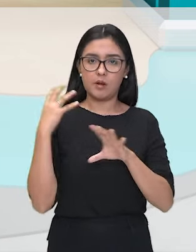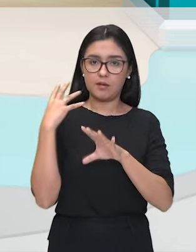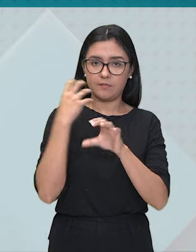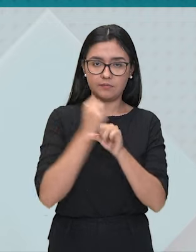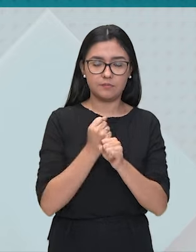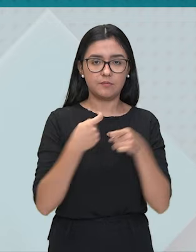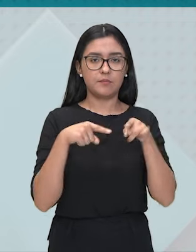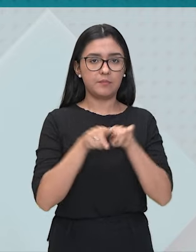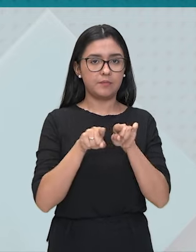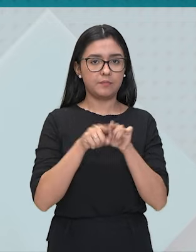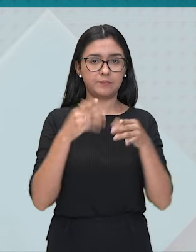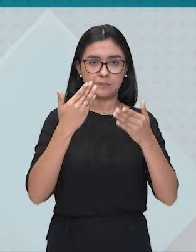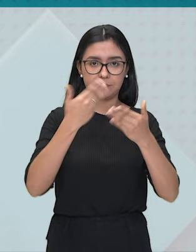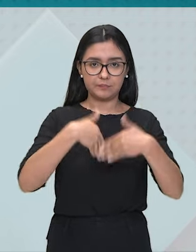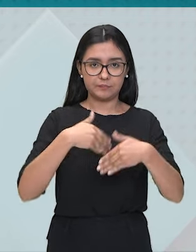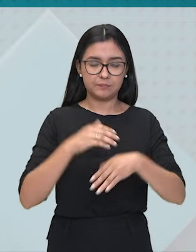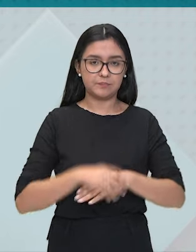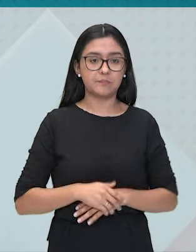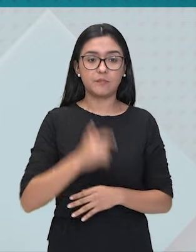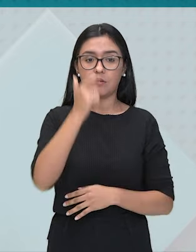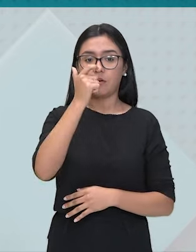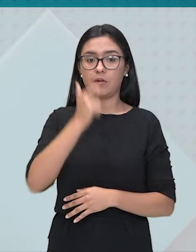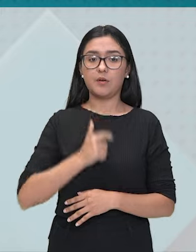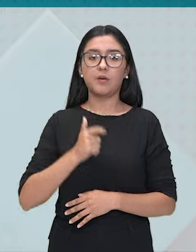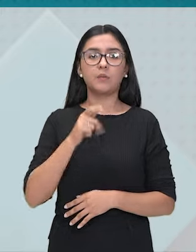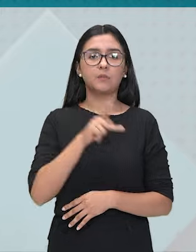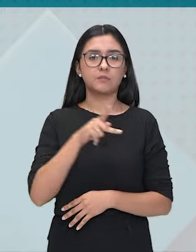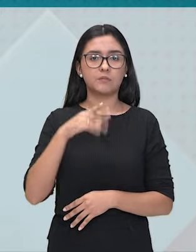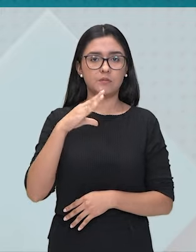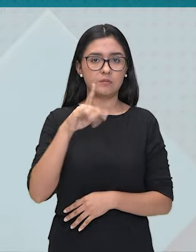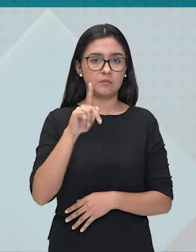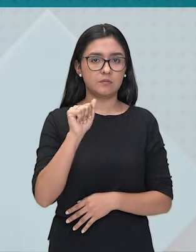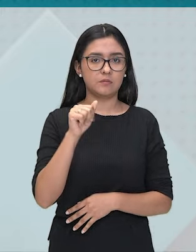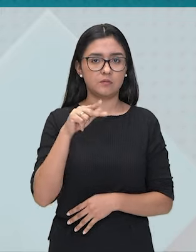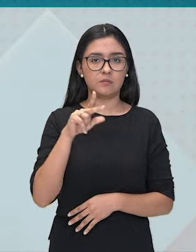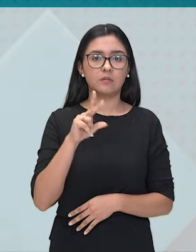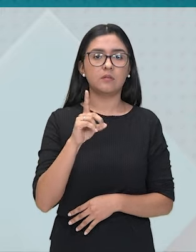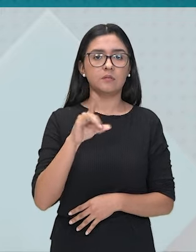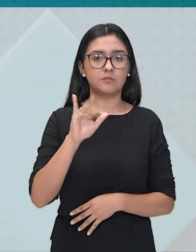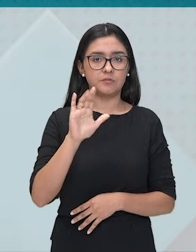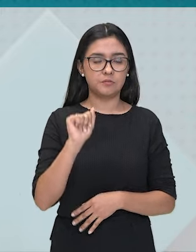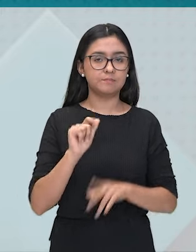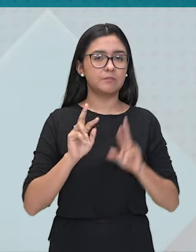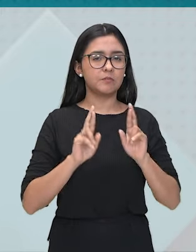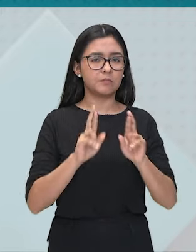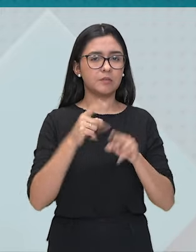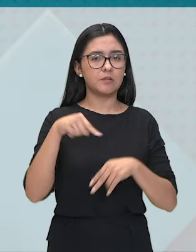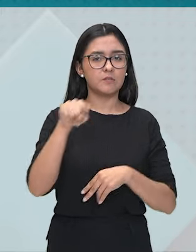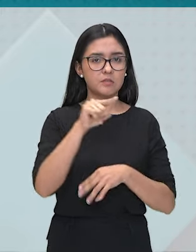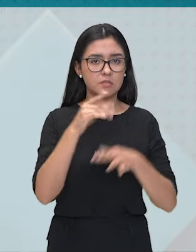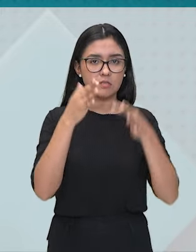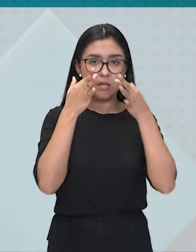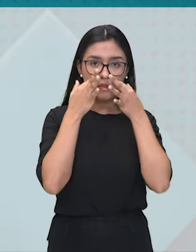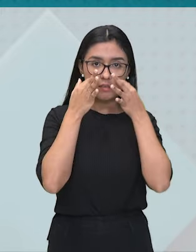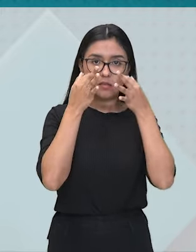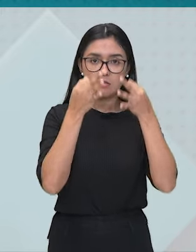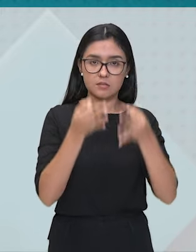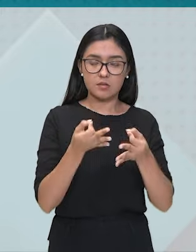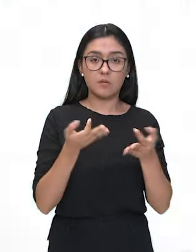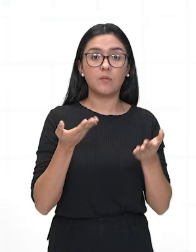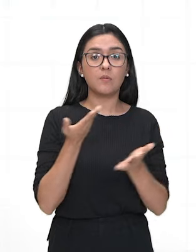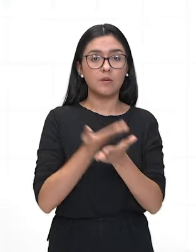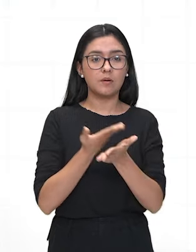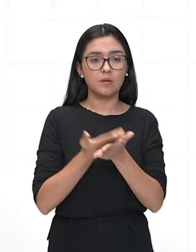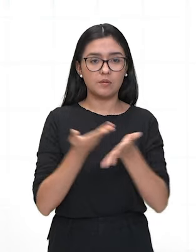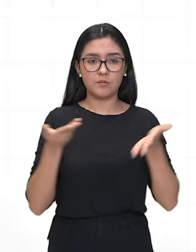Ok H teacher Cláudia Borges e eu espero que vocês fiquem bastante atentos hoje vamos